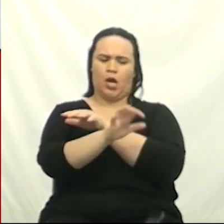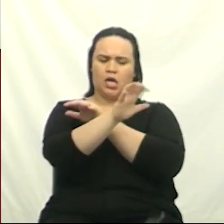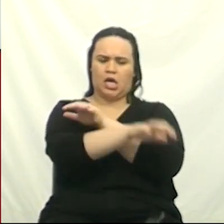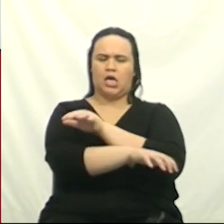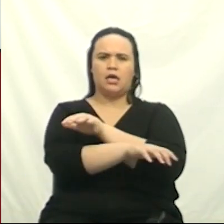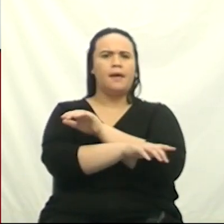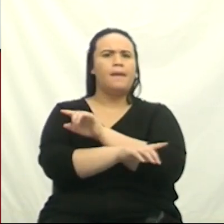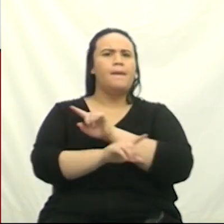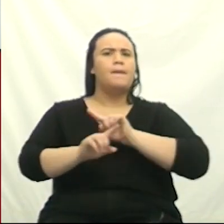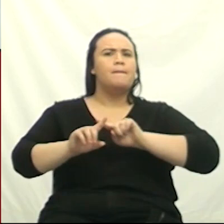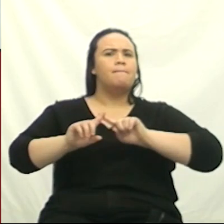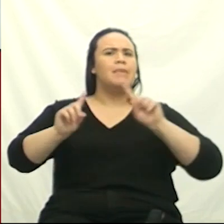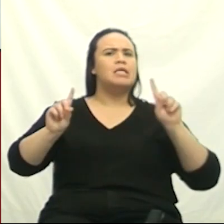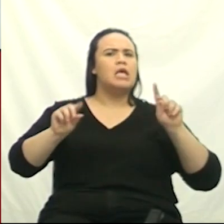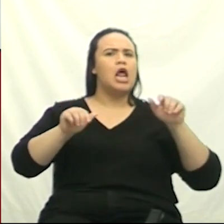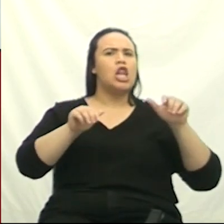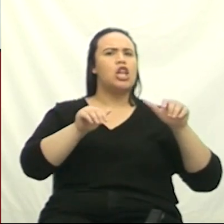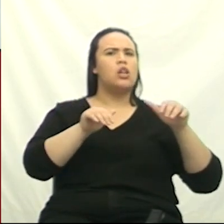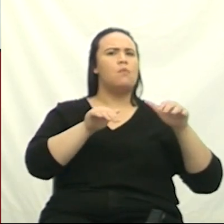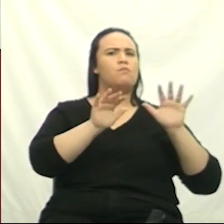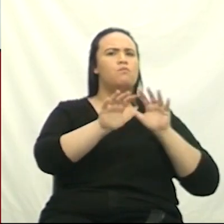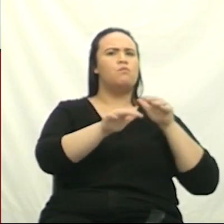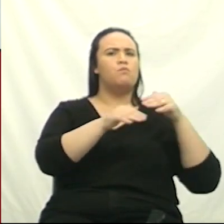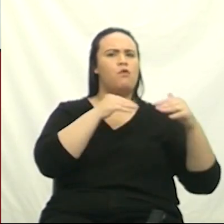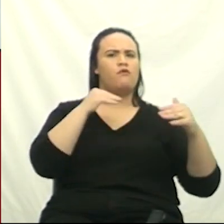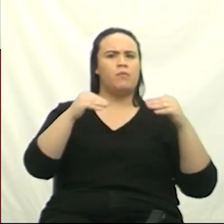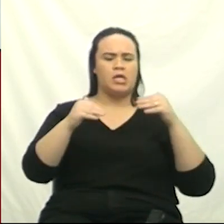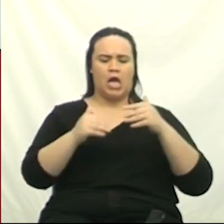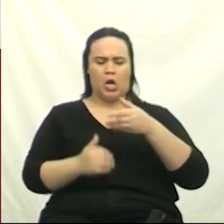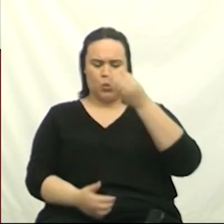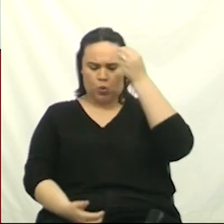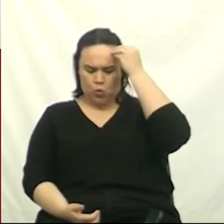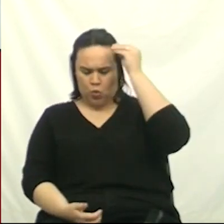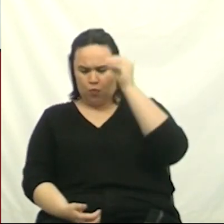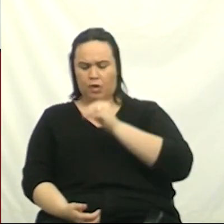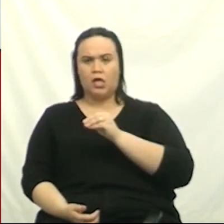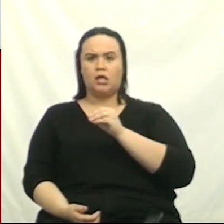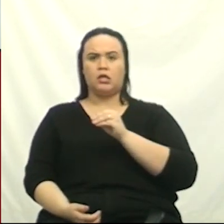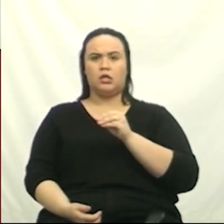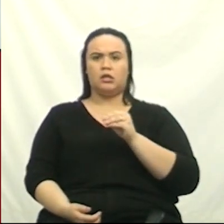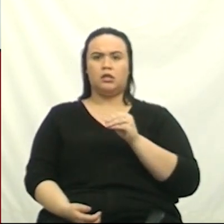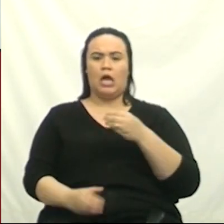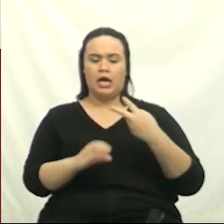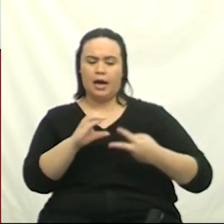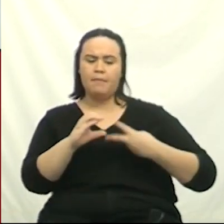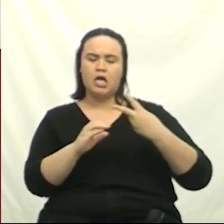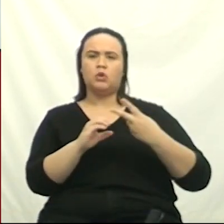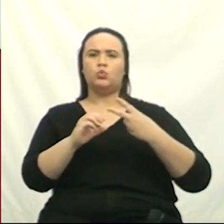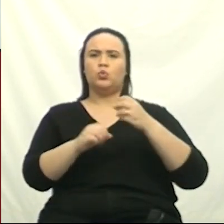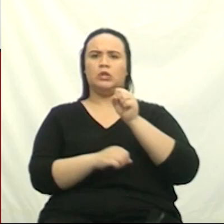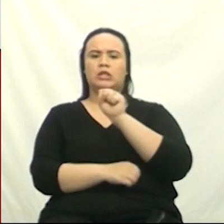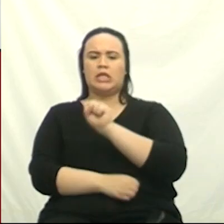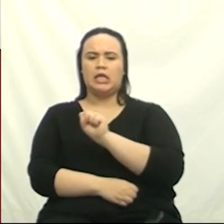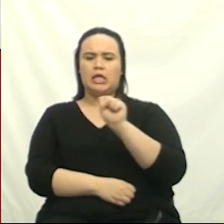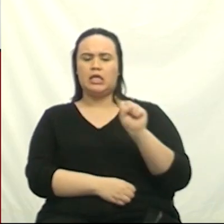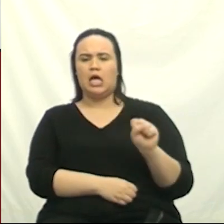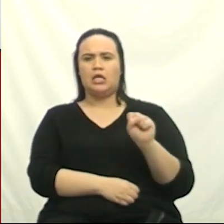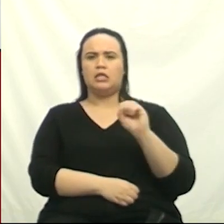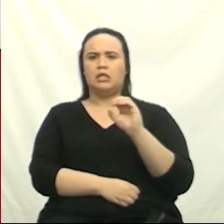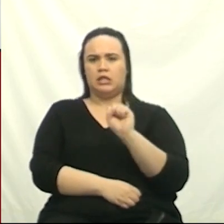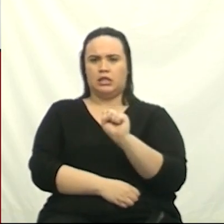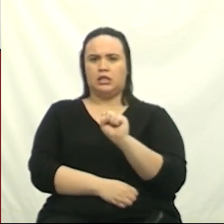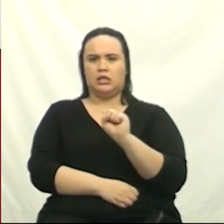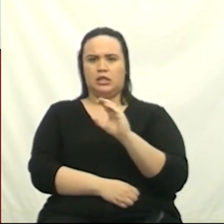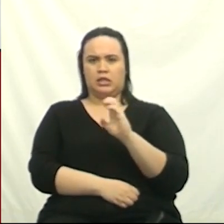mas esse ativismo do judiciário é culpa dele é culpa do senado é culpa da câmara que não se posicionam e não e